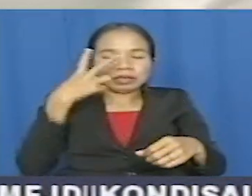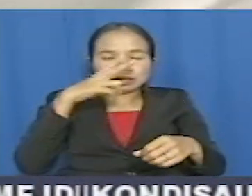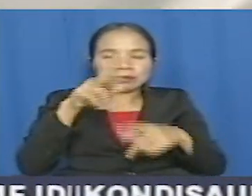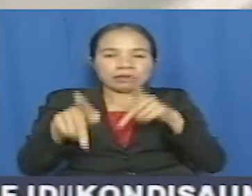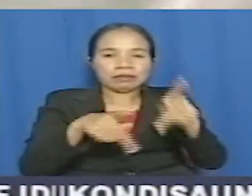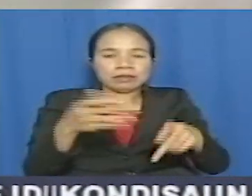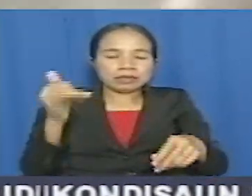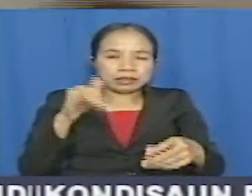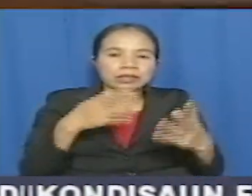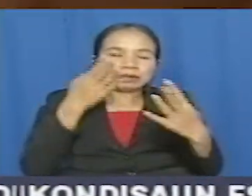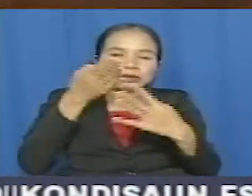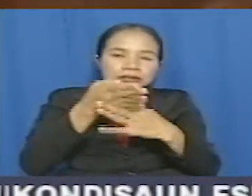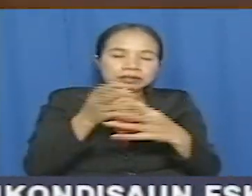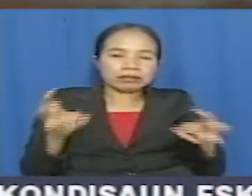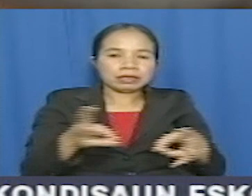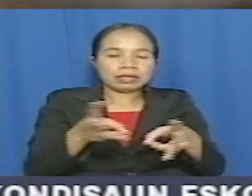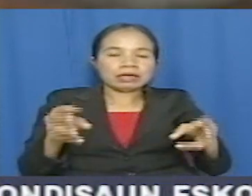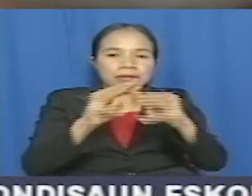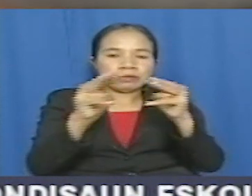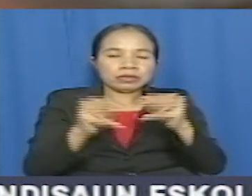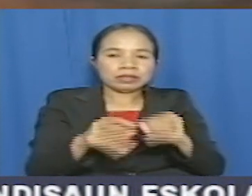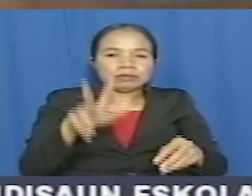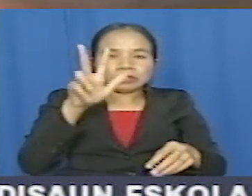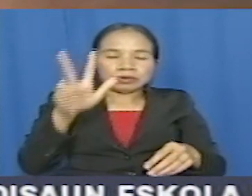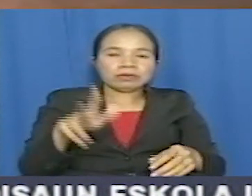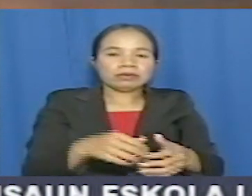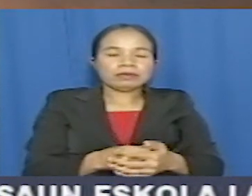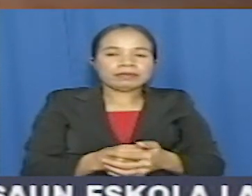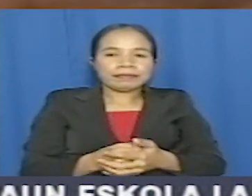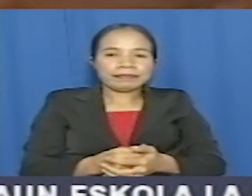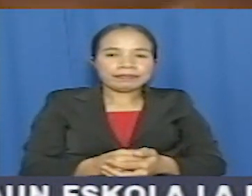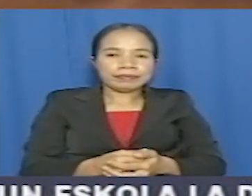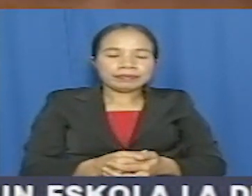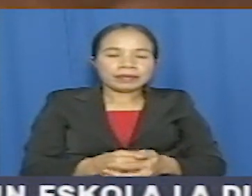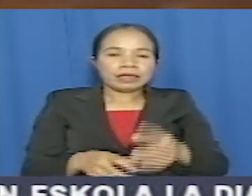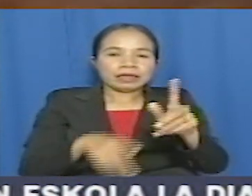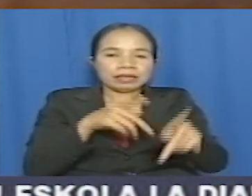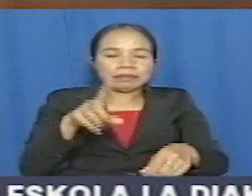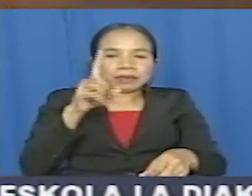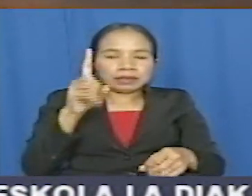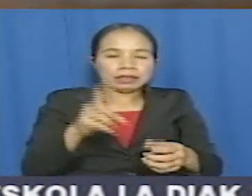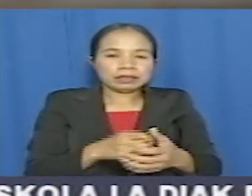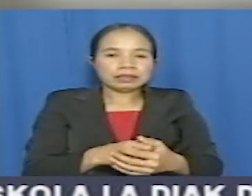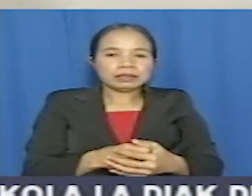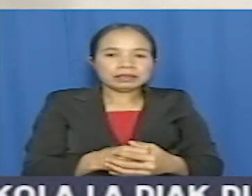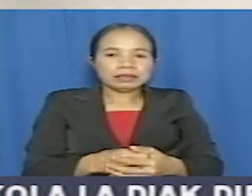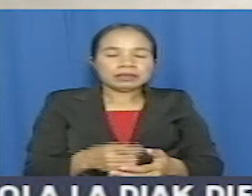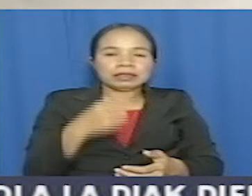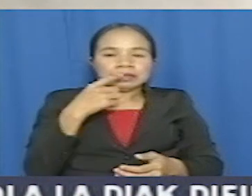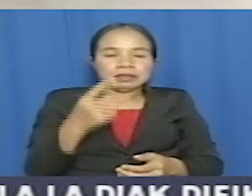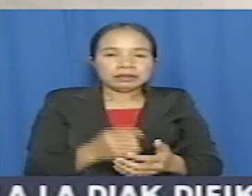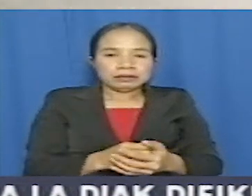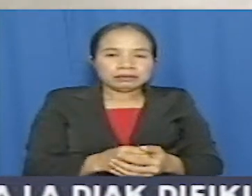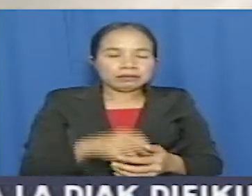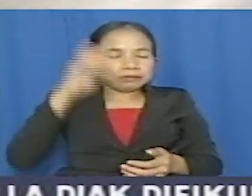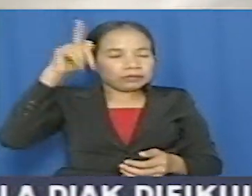Sira, antes acesso dalam ao município Tolu e a parte leste. Cidadão Ida Silveiro Araújo questiona a casa